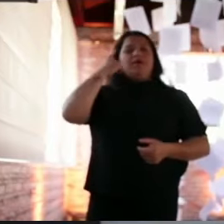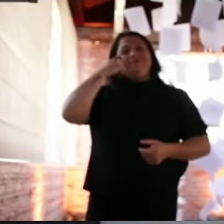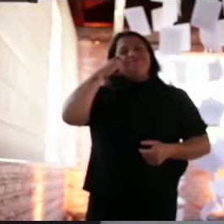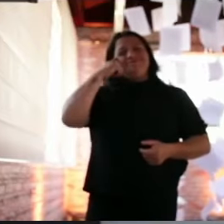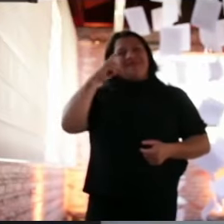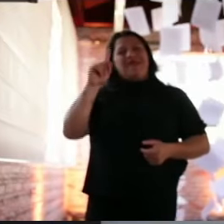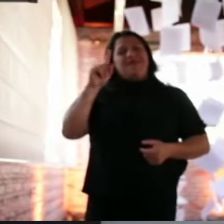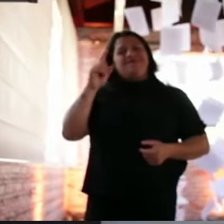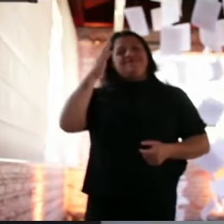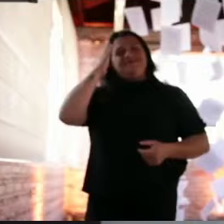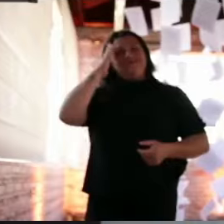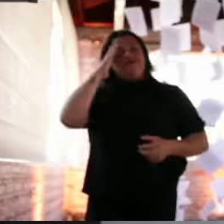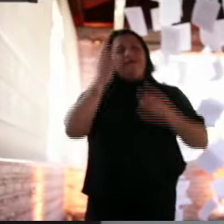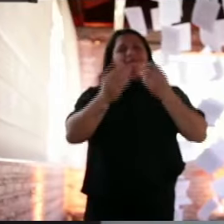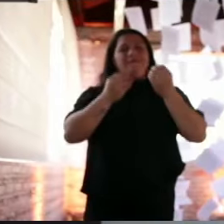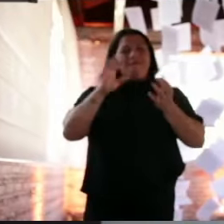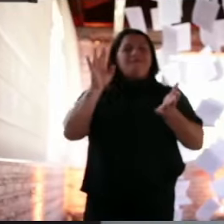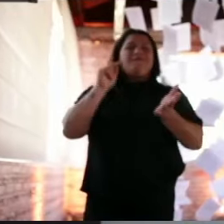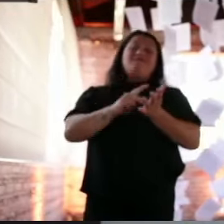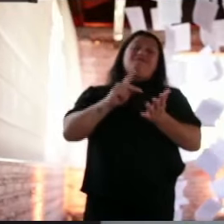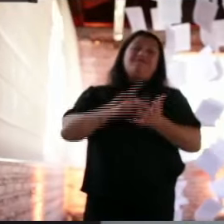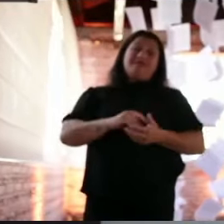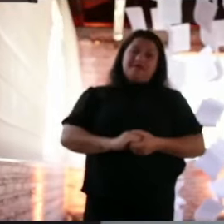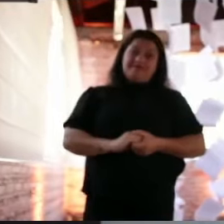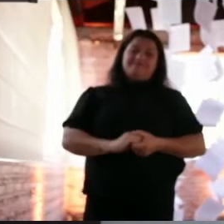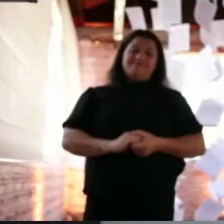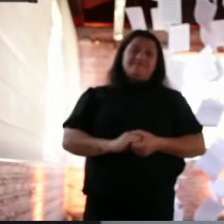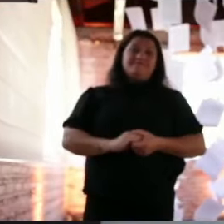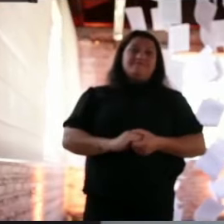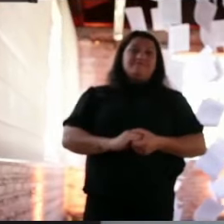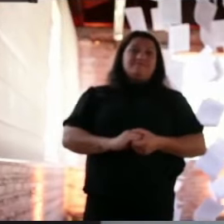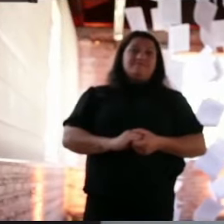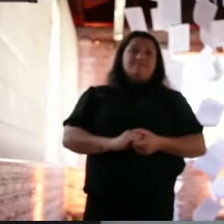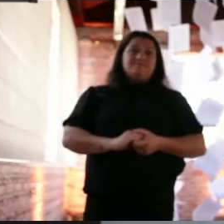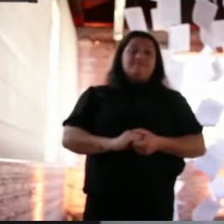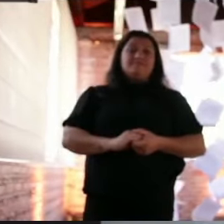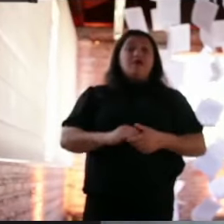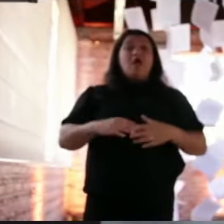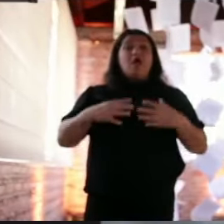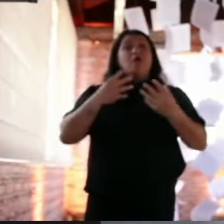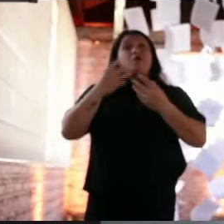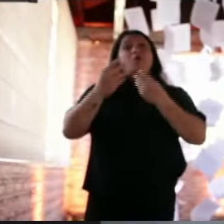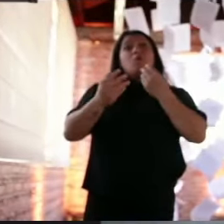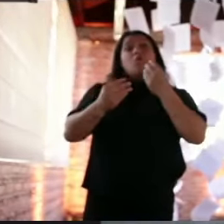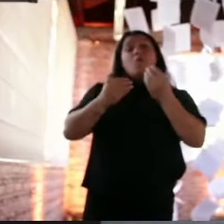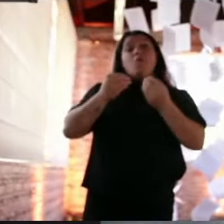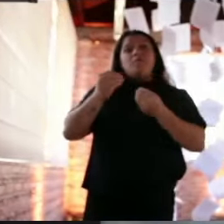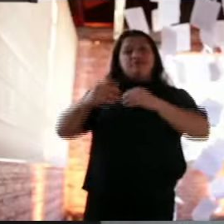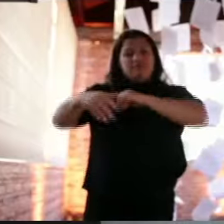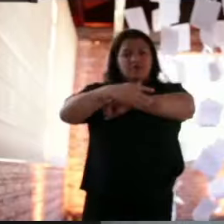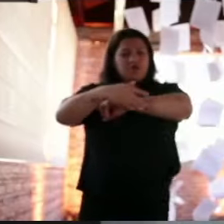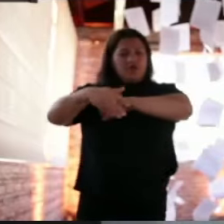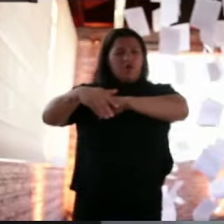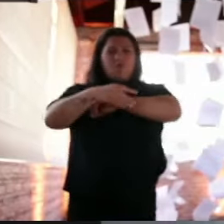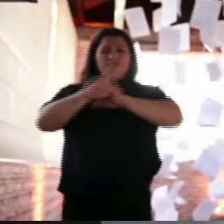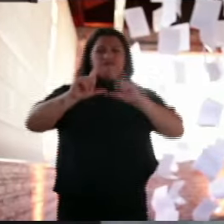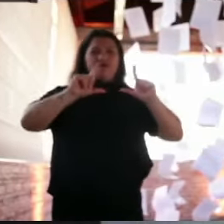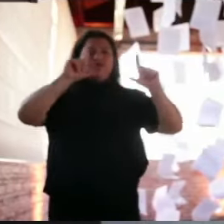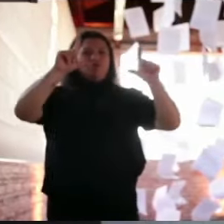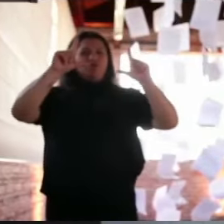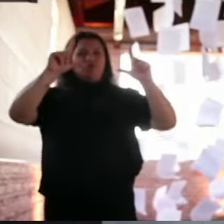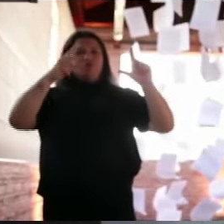que a gente sabe a priori como vai ser sim essa é a questão nem isso tem aquilo é como se você passasse pela rua tivesse uns outdoors assim